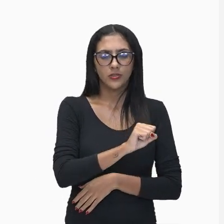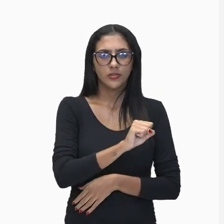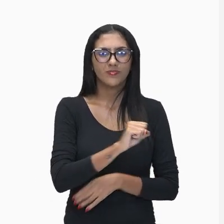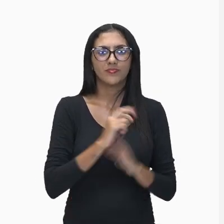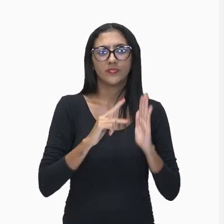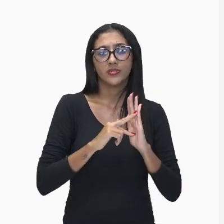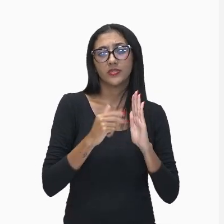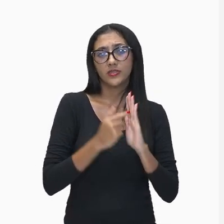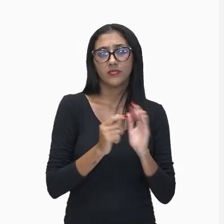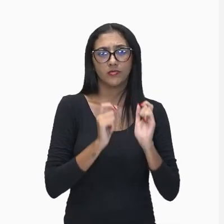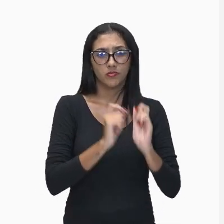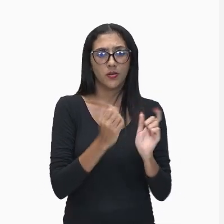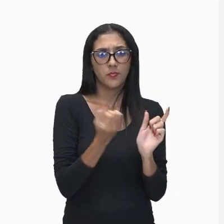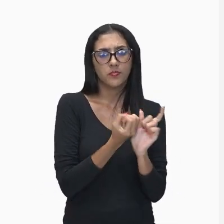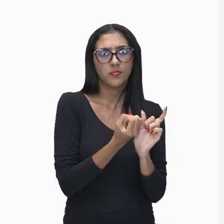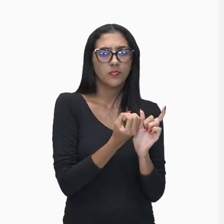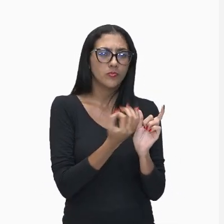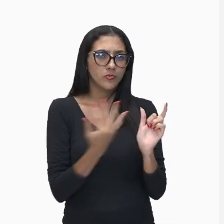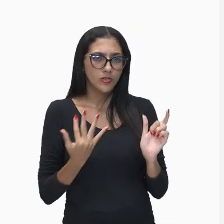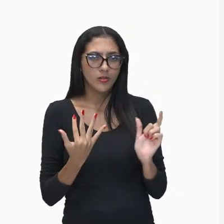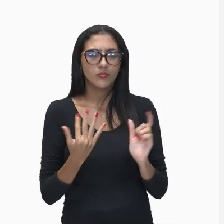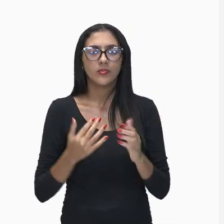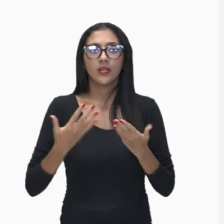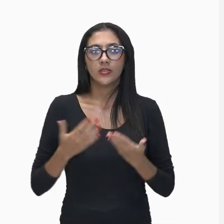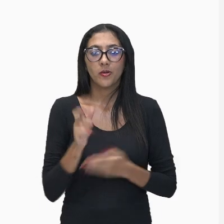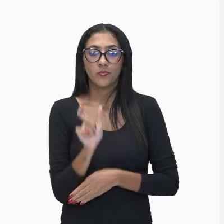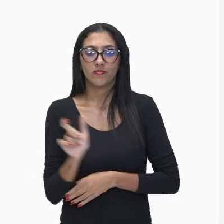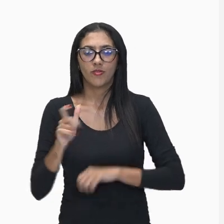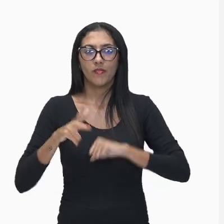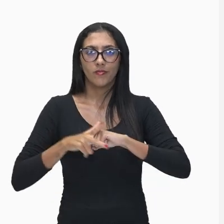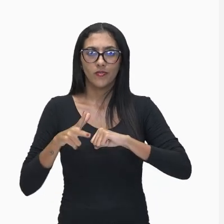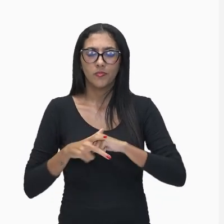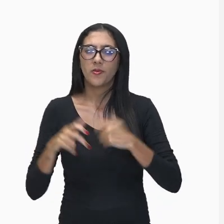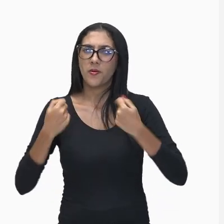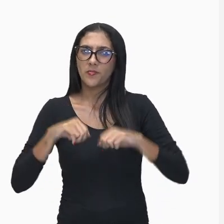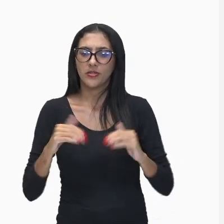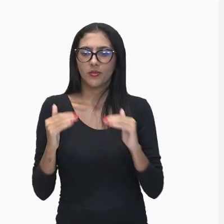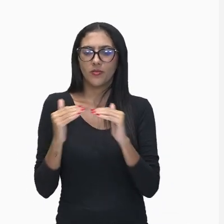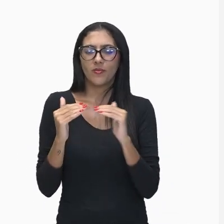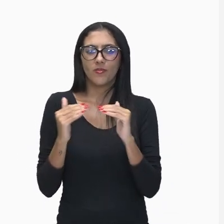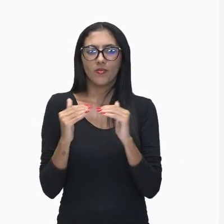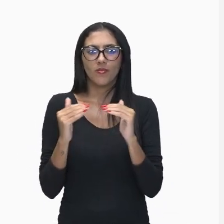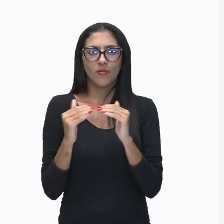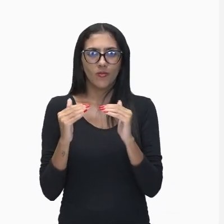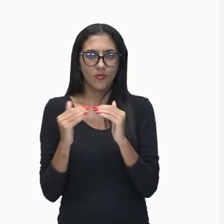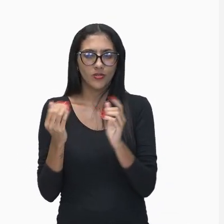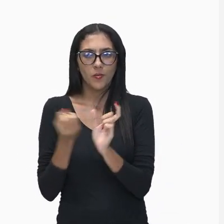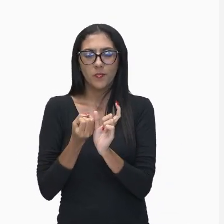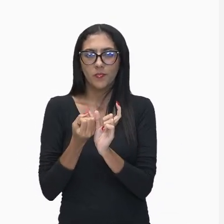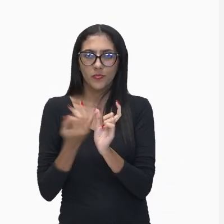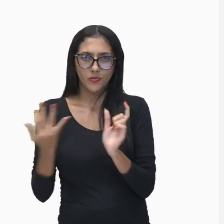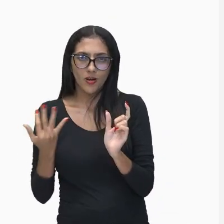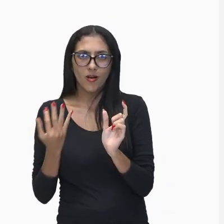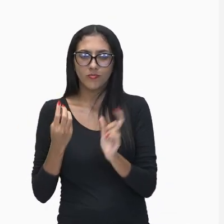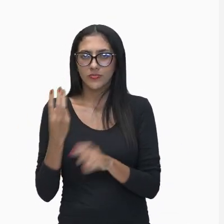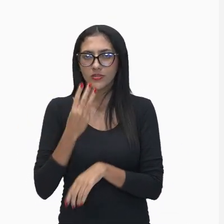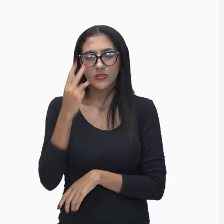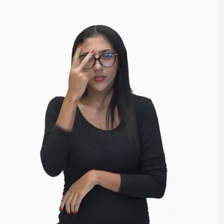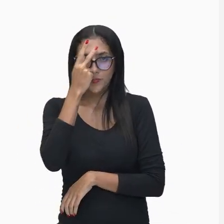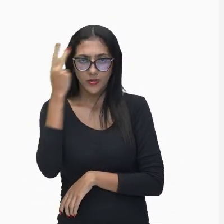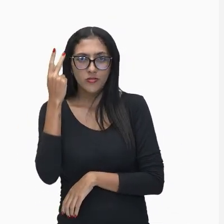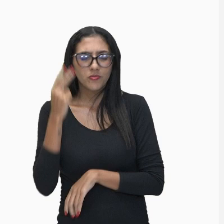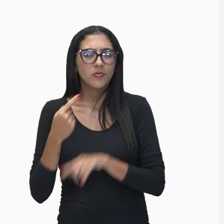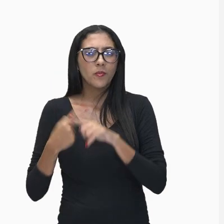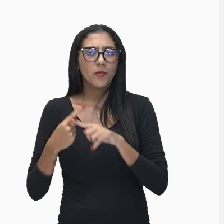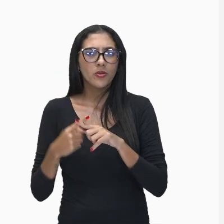plural. Então, o nosso verbo também fica no plural. Por isso que ele está na terceira pessoa do plural. Por quê? Porque ele concorda